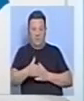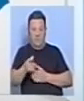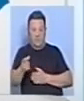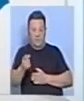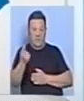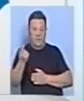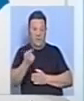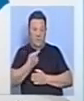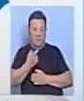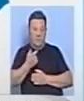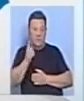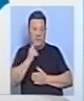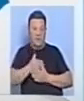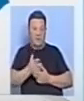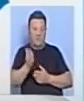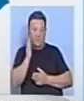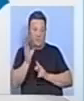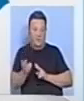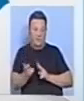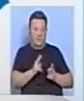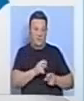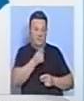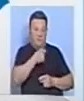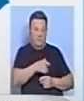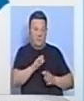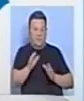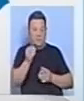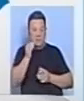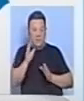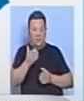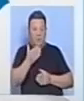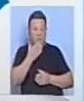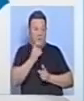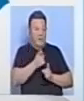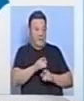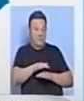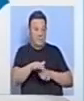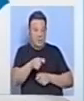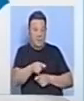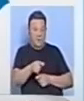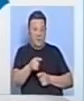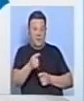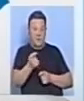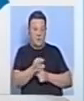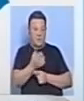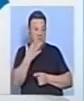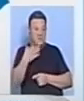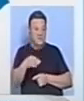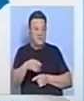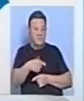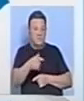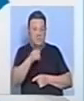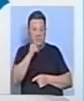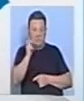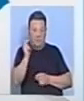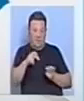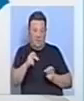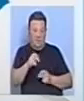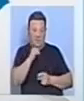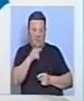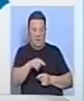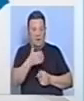obrigando a transferir as grávidas para Faro, mas enfim, ao menos nas praias, aquelas coisas simples que vão acontecendo